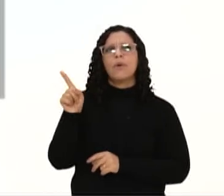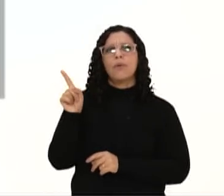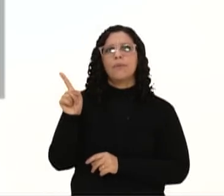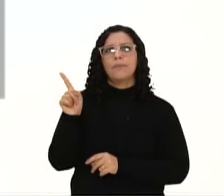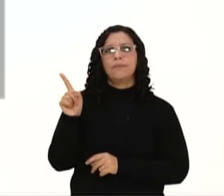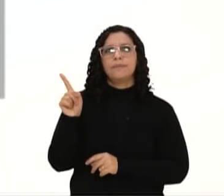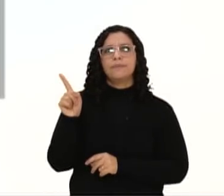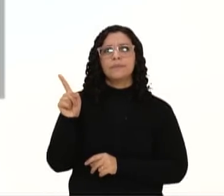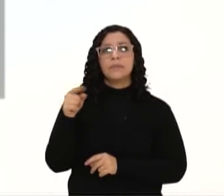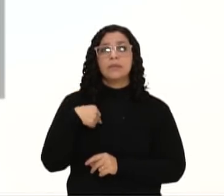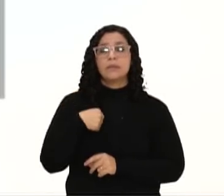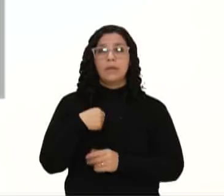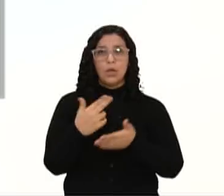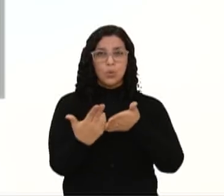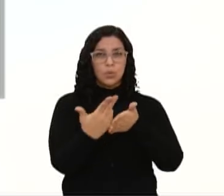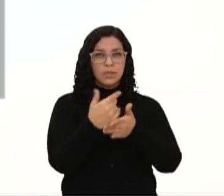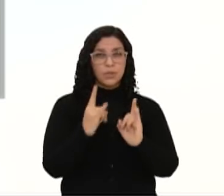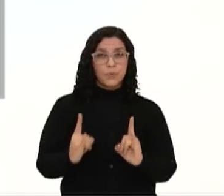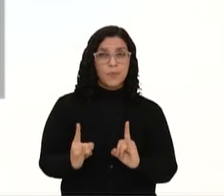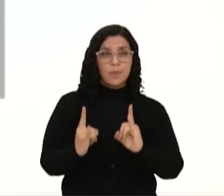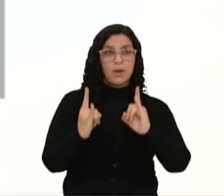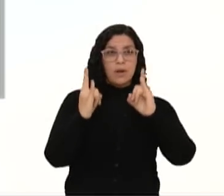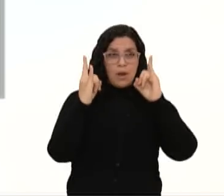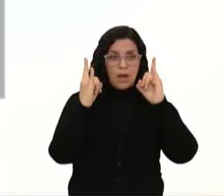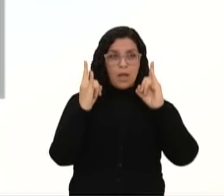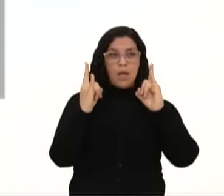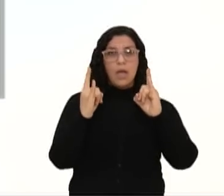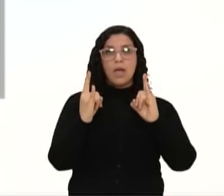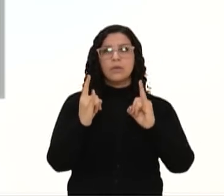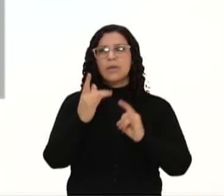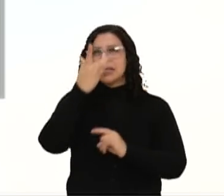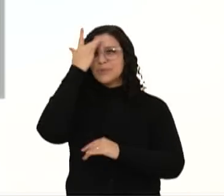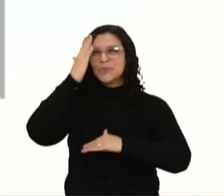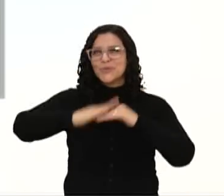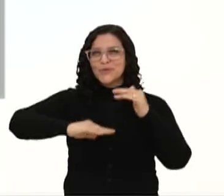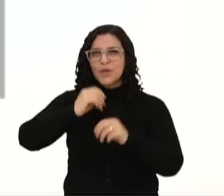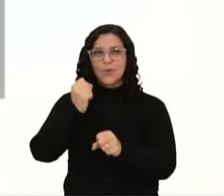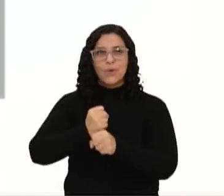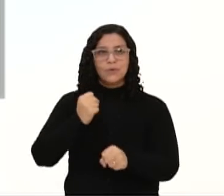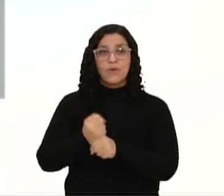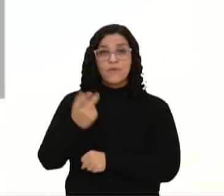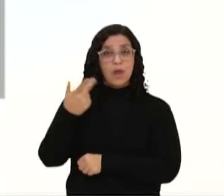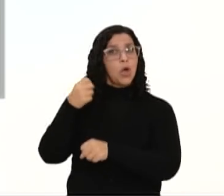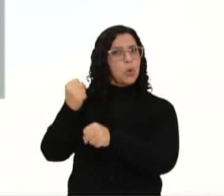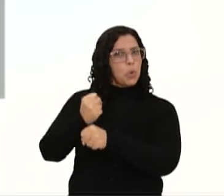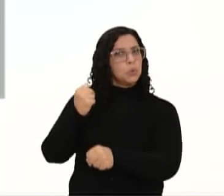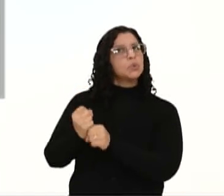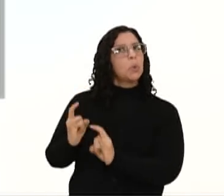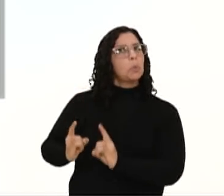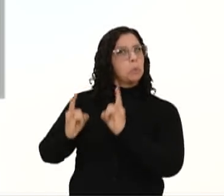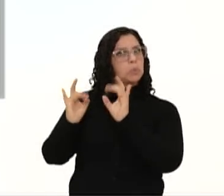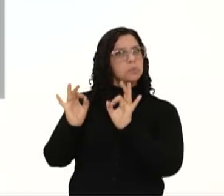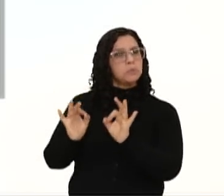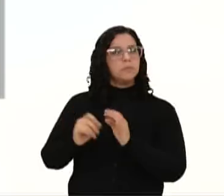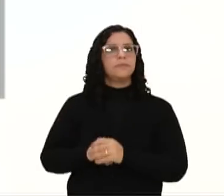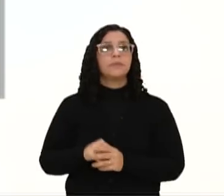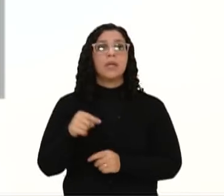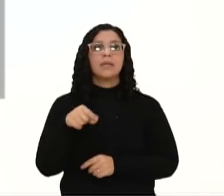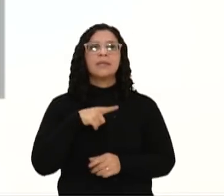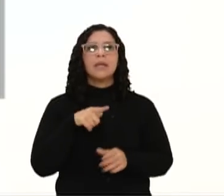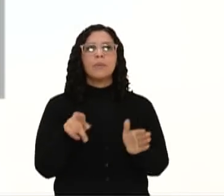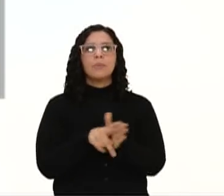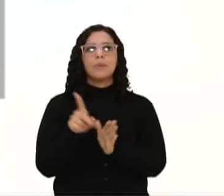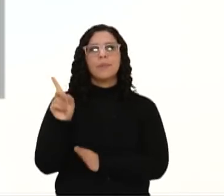ali? Então, tem uma imagem ali do prédio, né, e os construtores, é a construção civil, né, uma exclamação. E depois